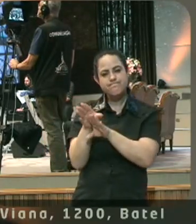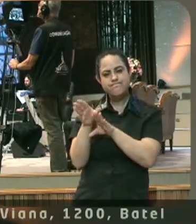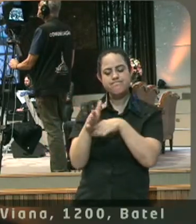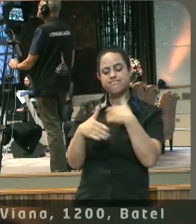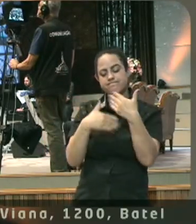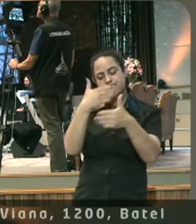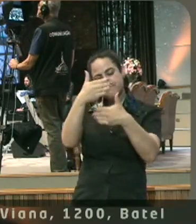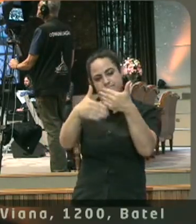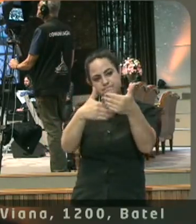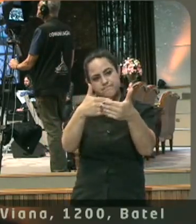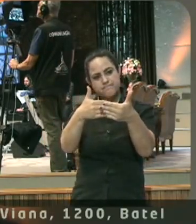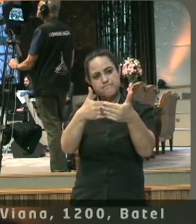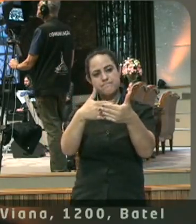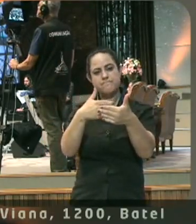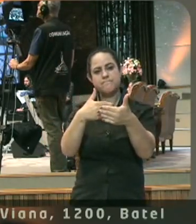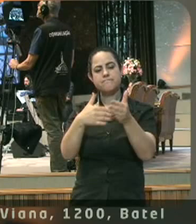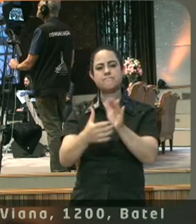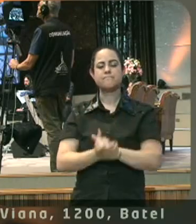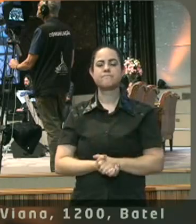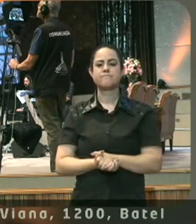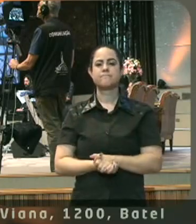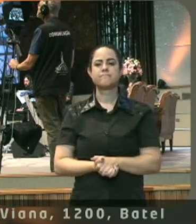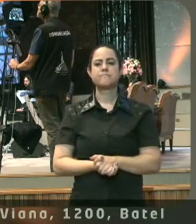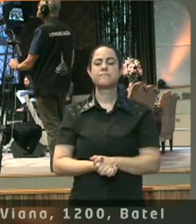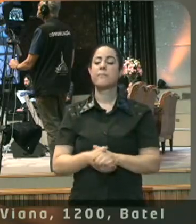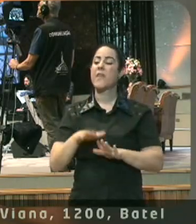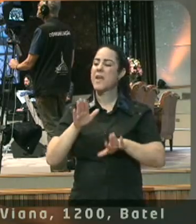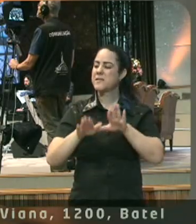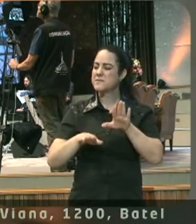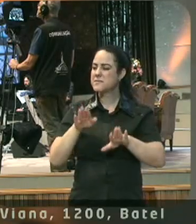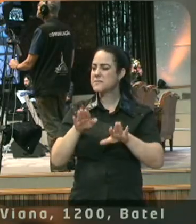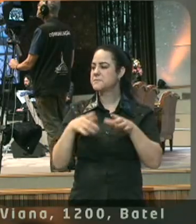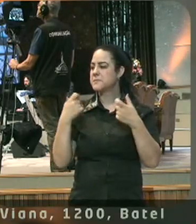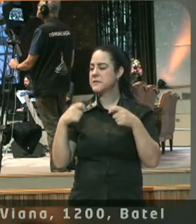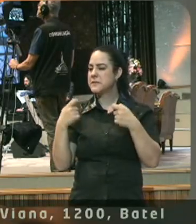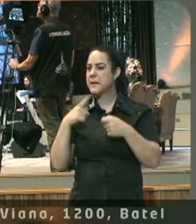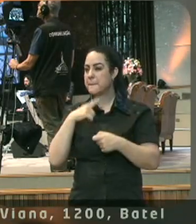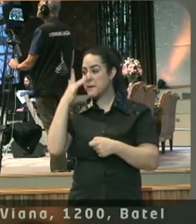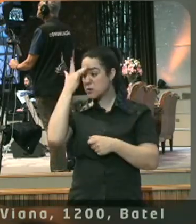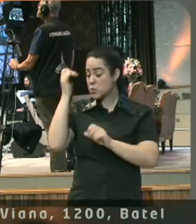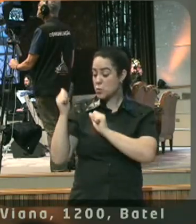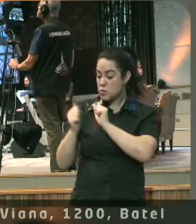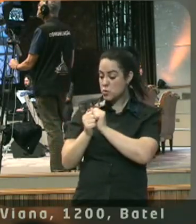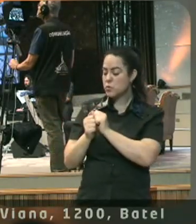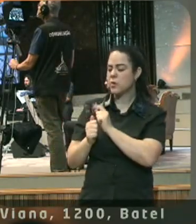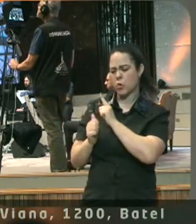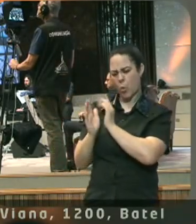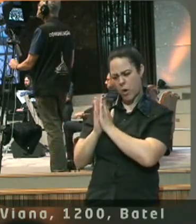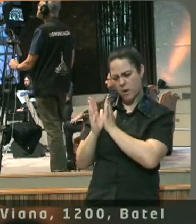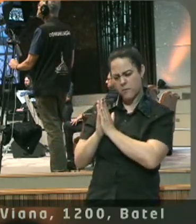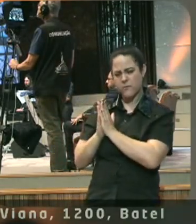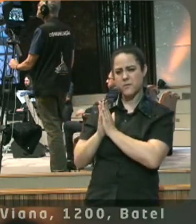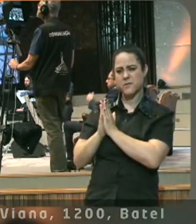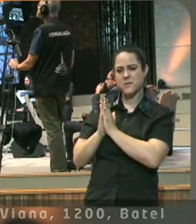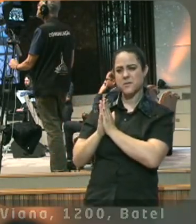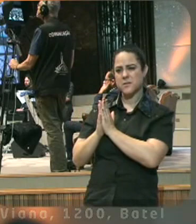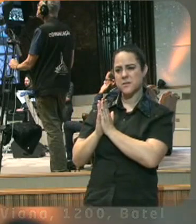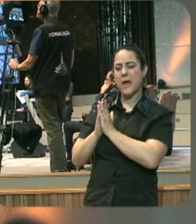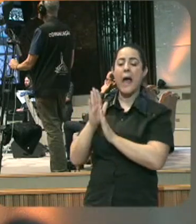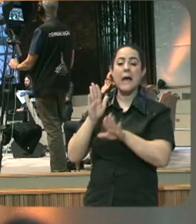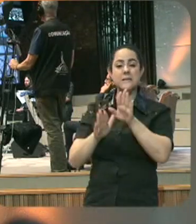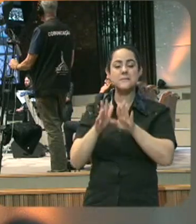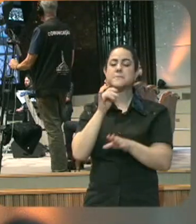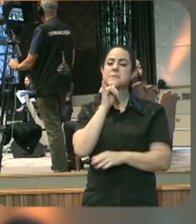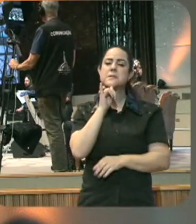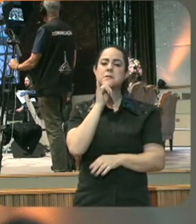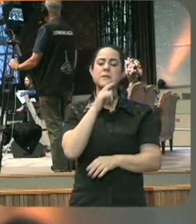do processo, tá? Por quê? Porque às vezes você precisa ter alguém do teu lado dizendo: eu estou orando por você. Às vezes,